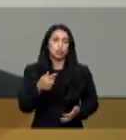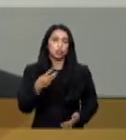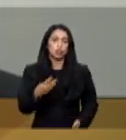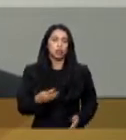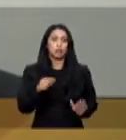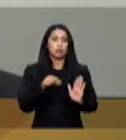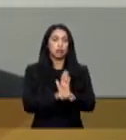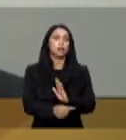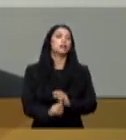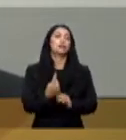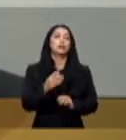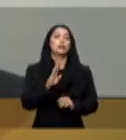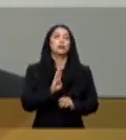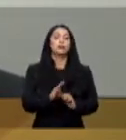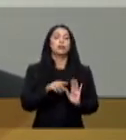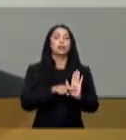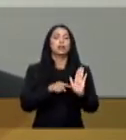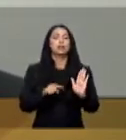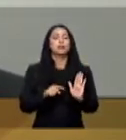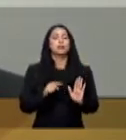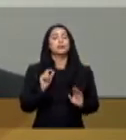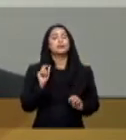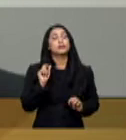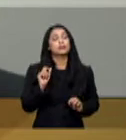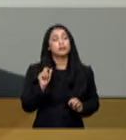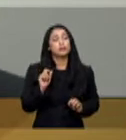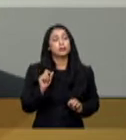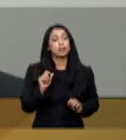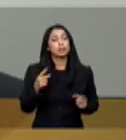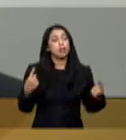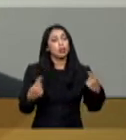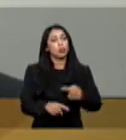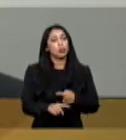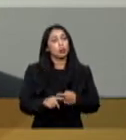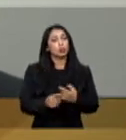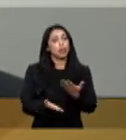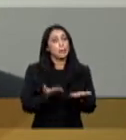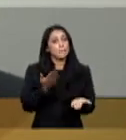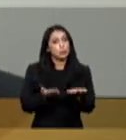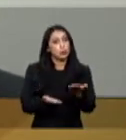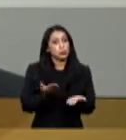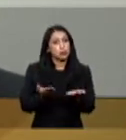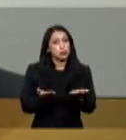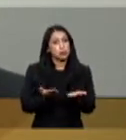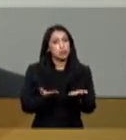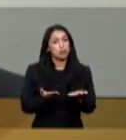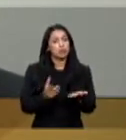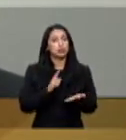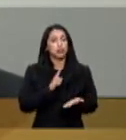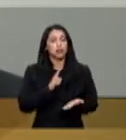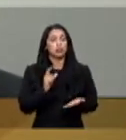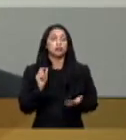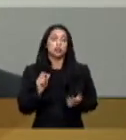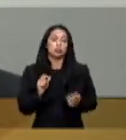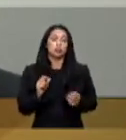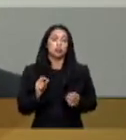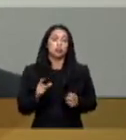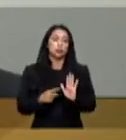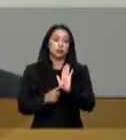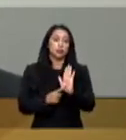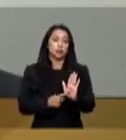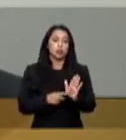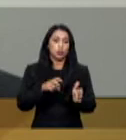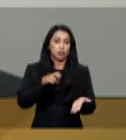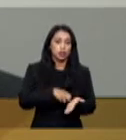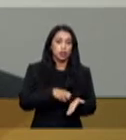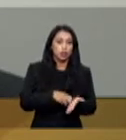1b, inciso 1 do Código Penal, viola os princípios da proporcionalidade e da ofensividade. Desses termos, verifico que o réu foi condenado